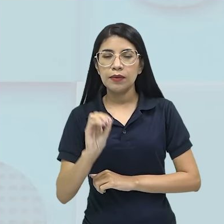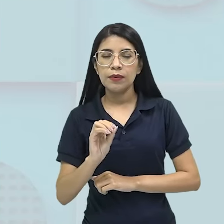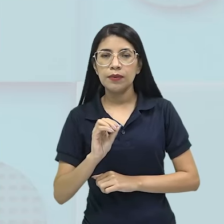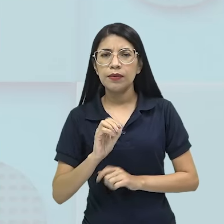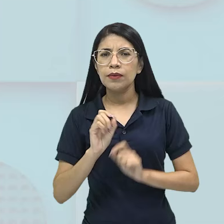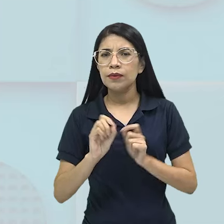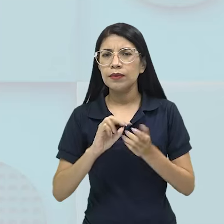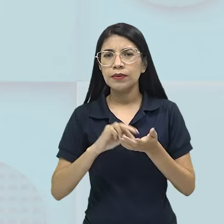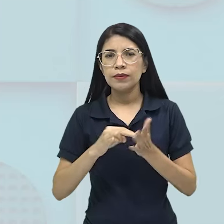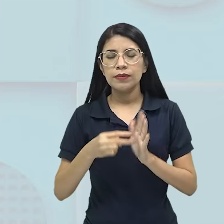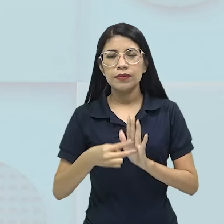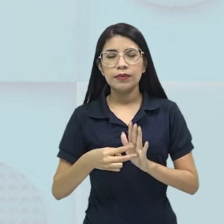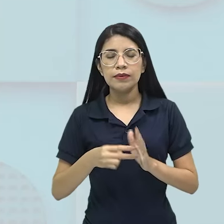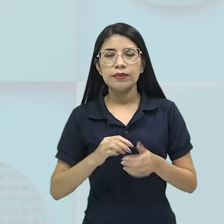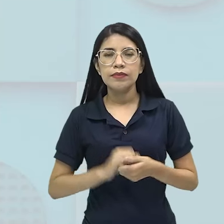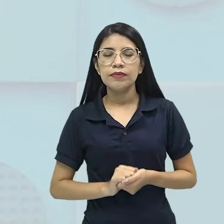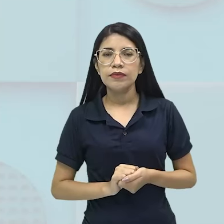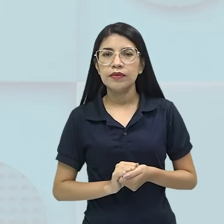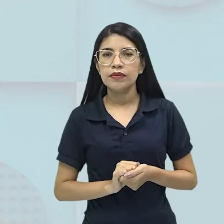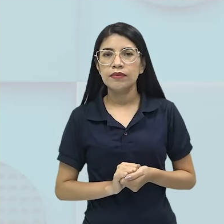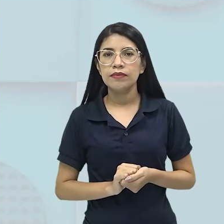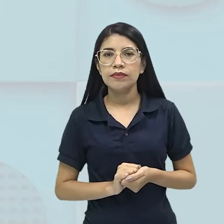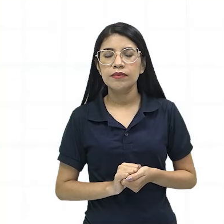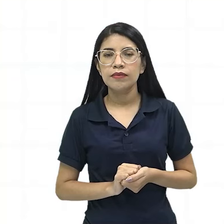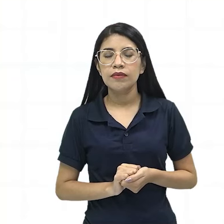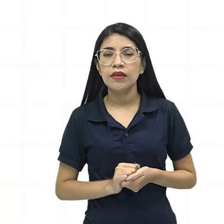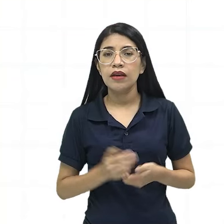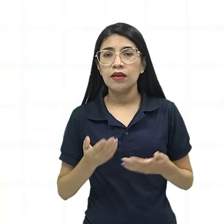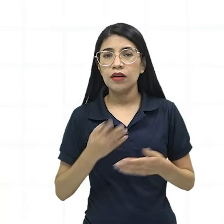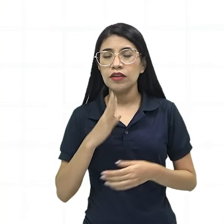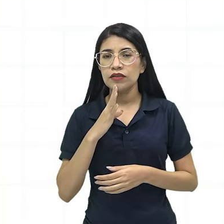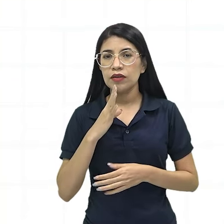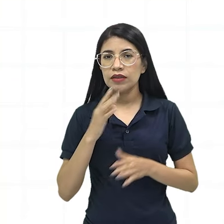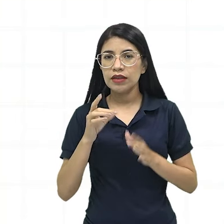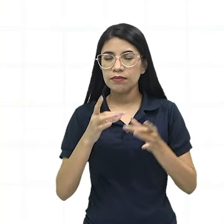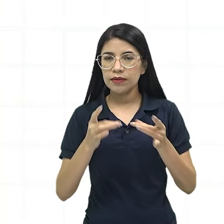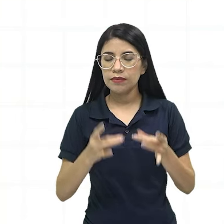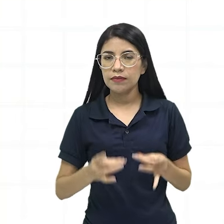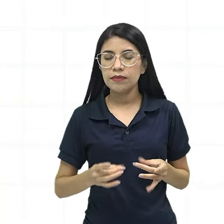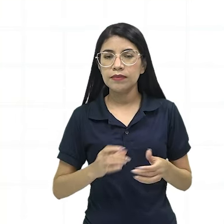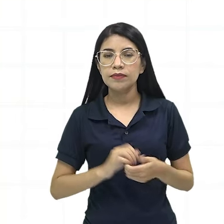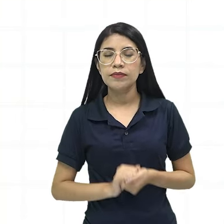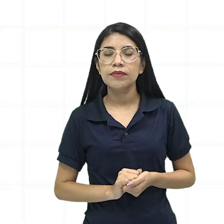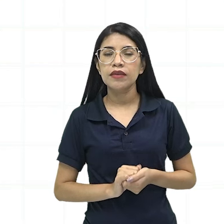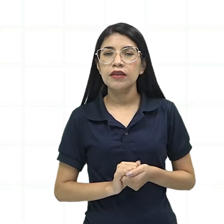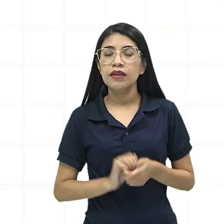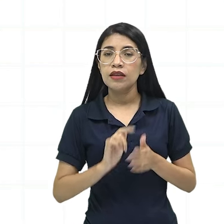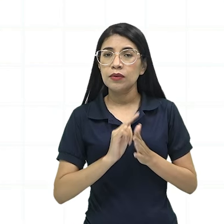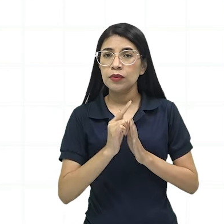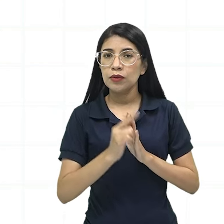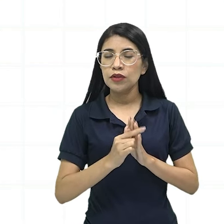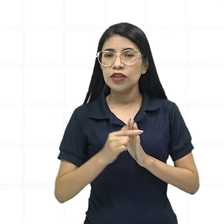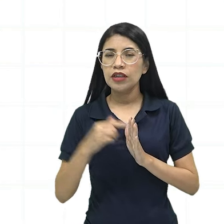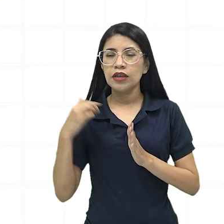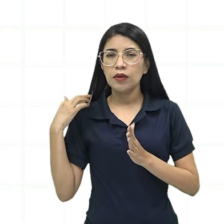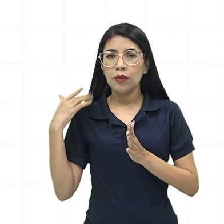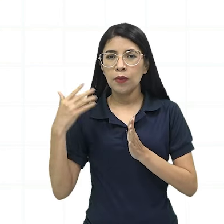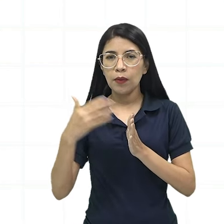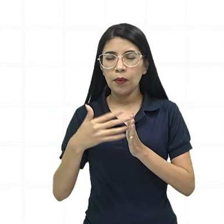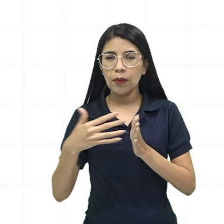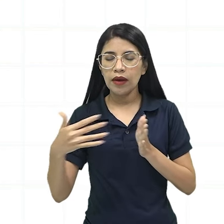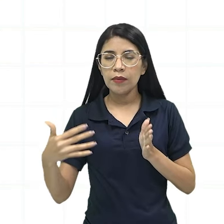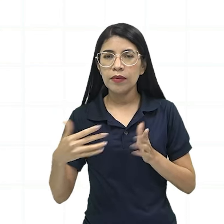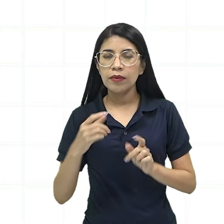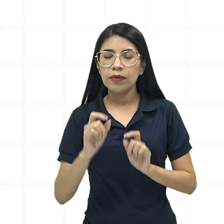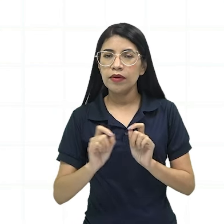Em que consiste o gênero épico? O que é o gênero épico? Vamos conhecê-lo. Então, o gênero épico, ele